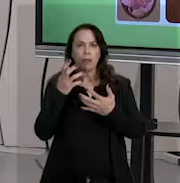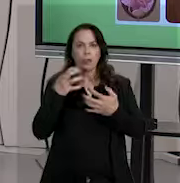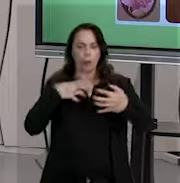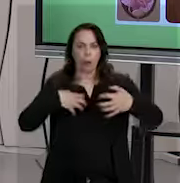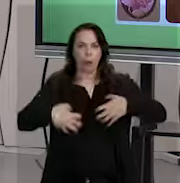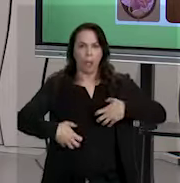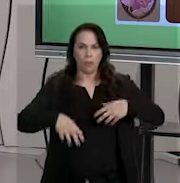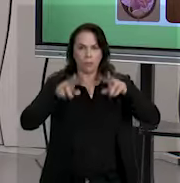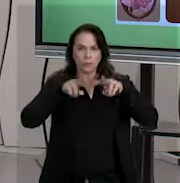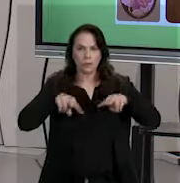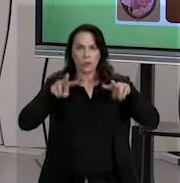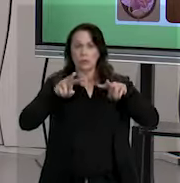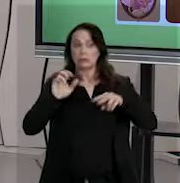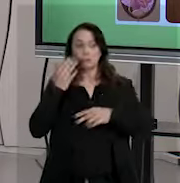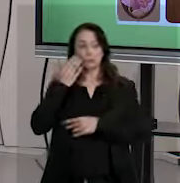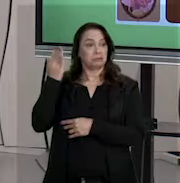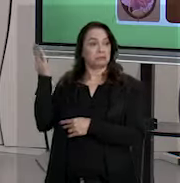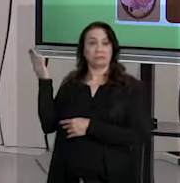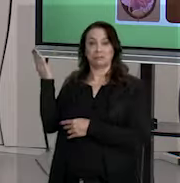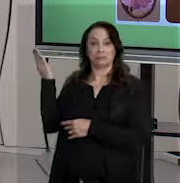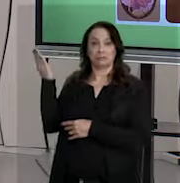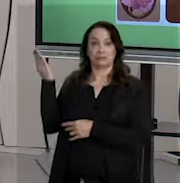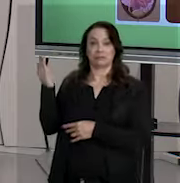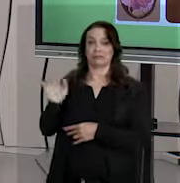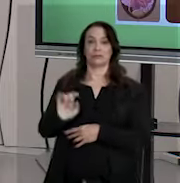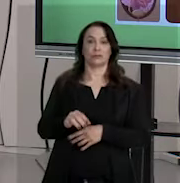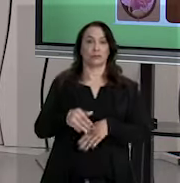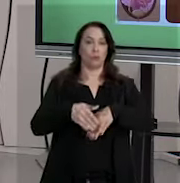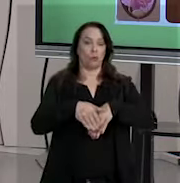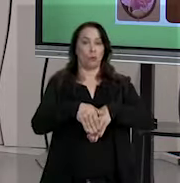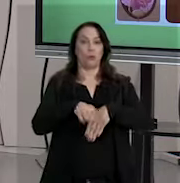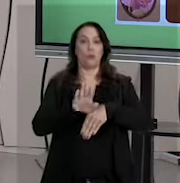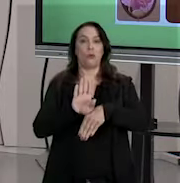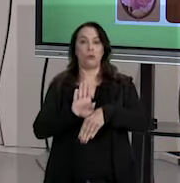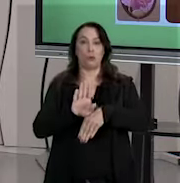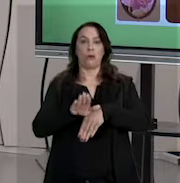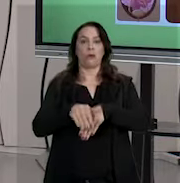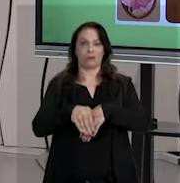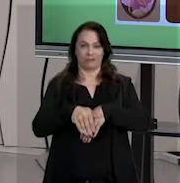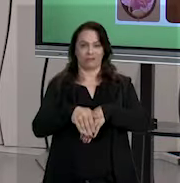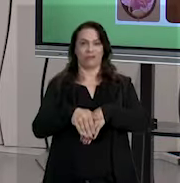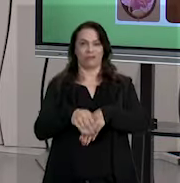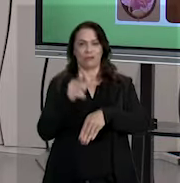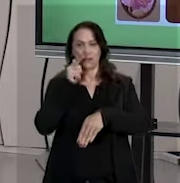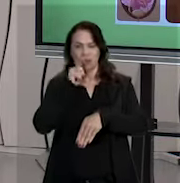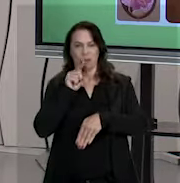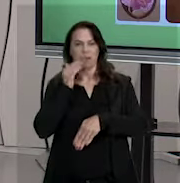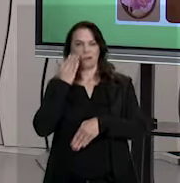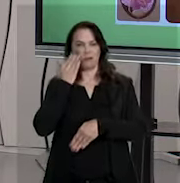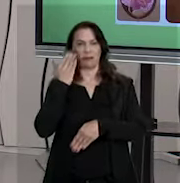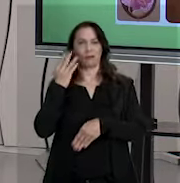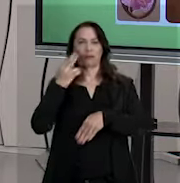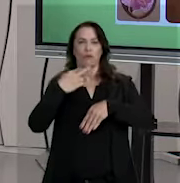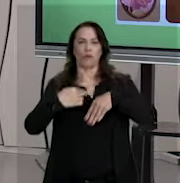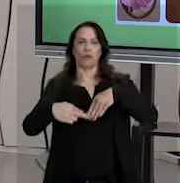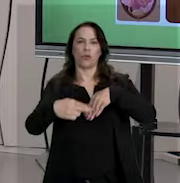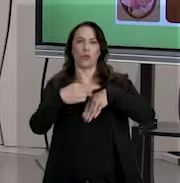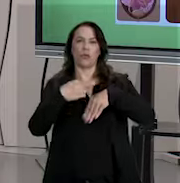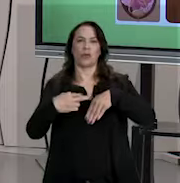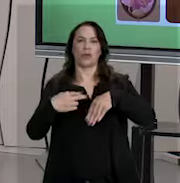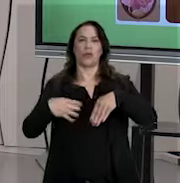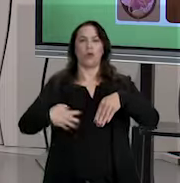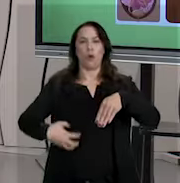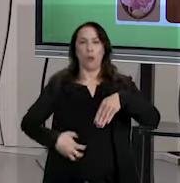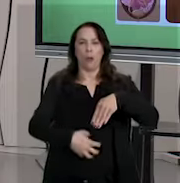é só você levantar aqui a camisa do nosso boneco para ver todos os órgãos dele, os